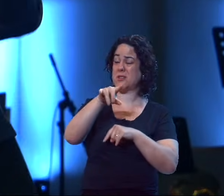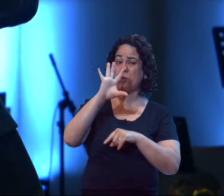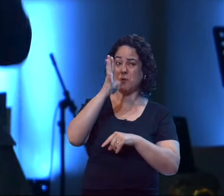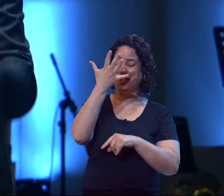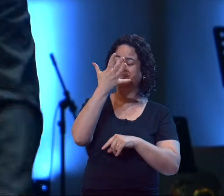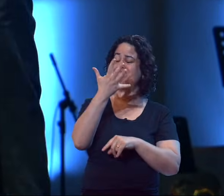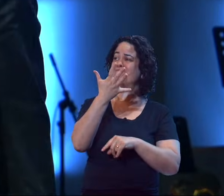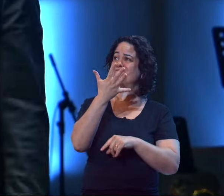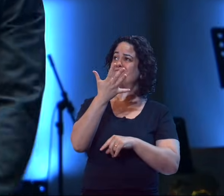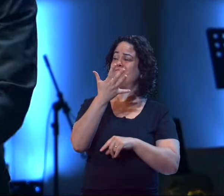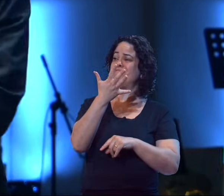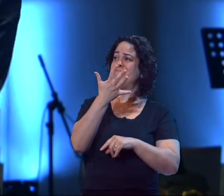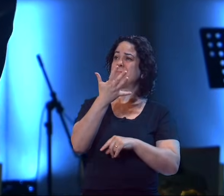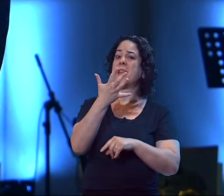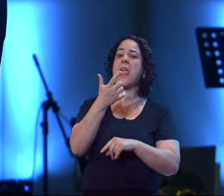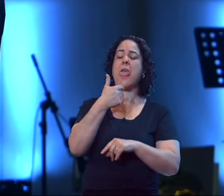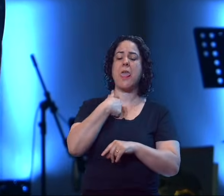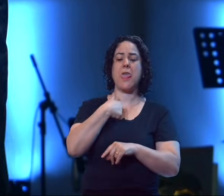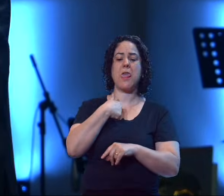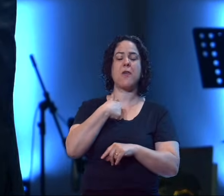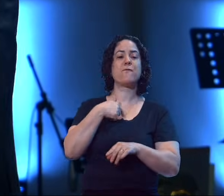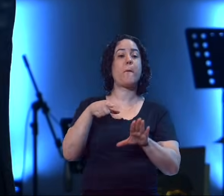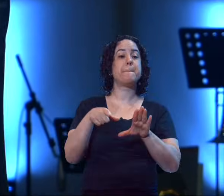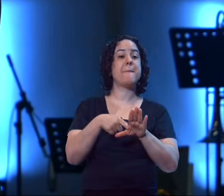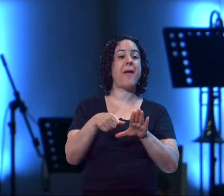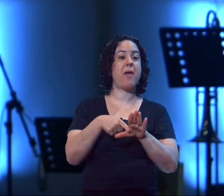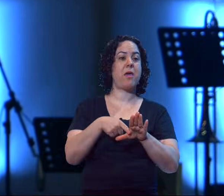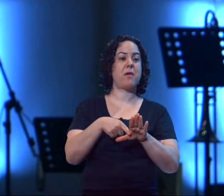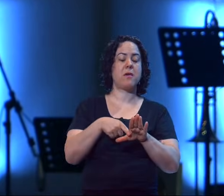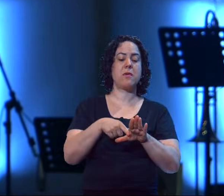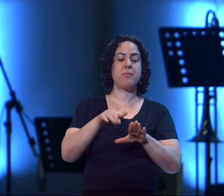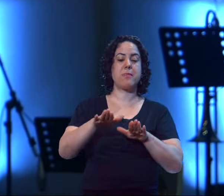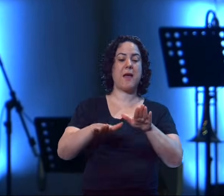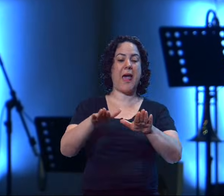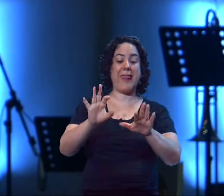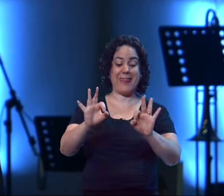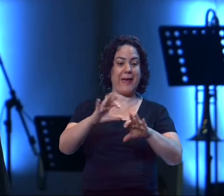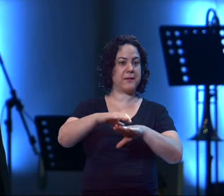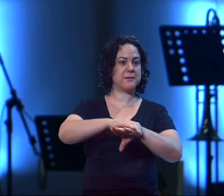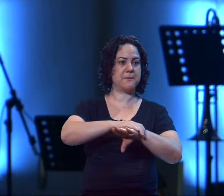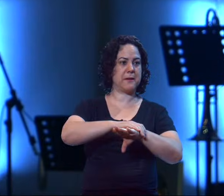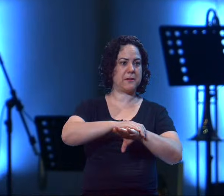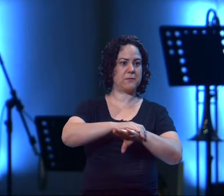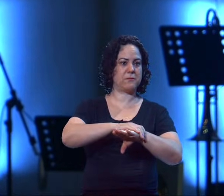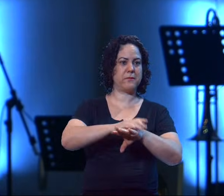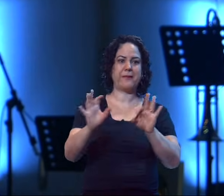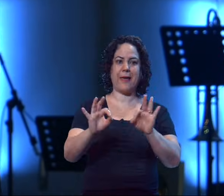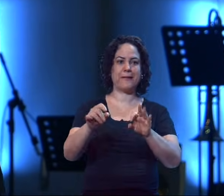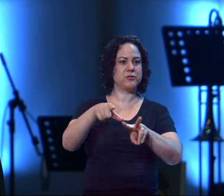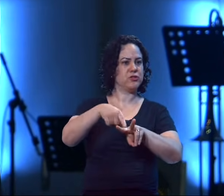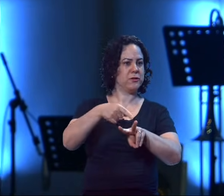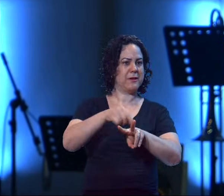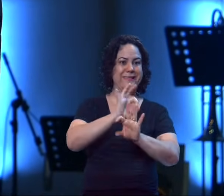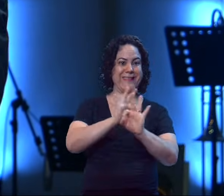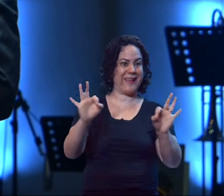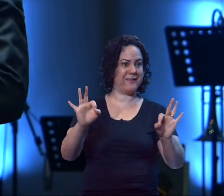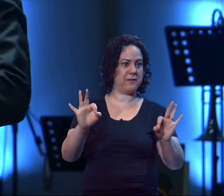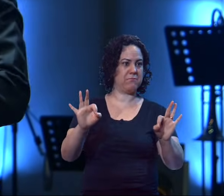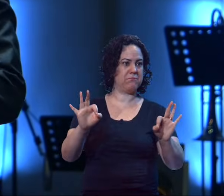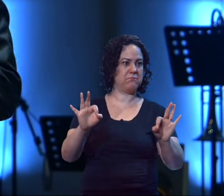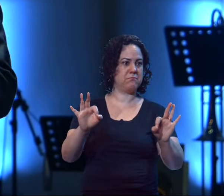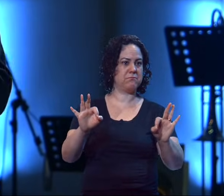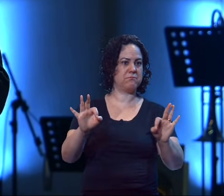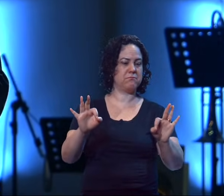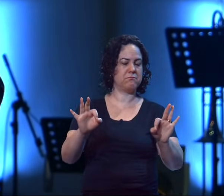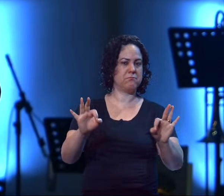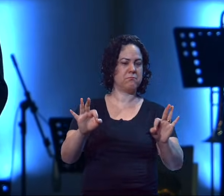for resolvido, eu vou andar descalço. Fez um voto doido dele lá.